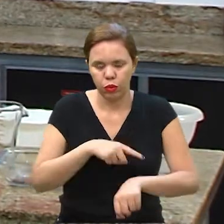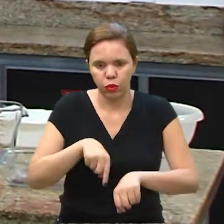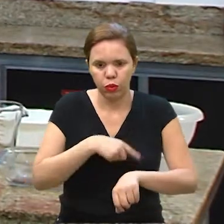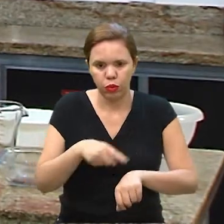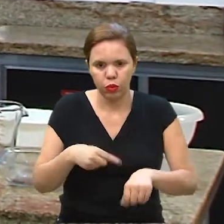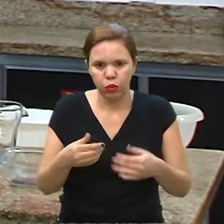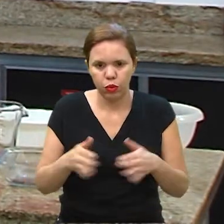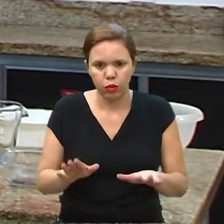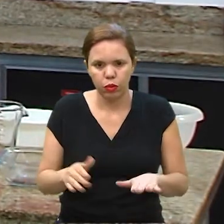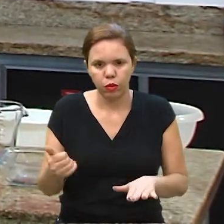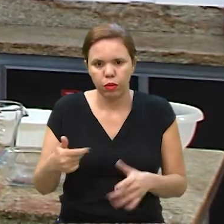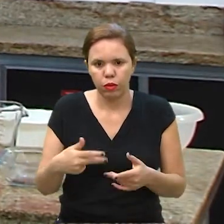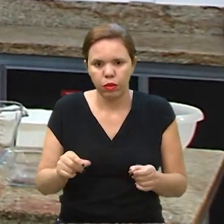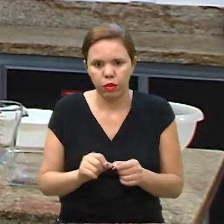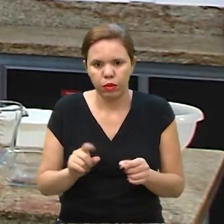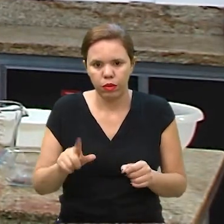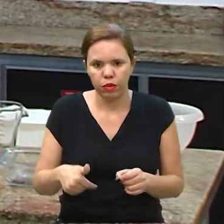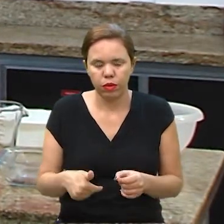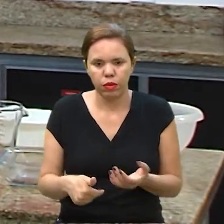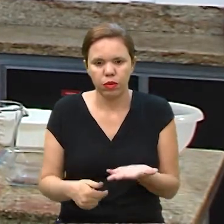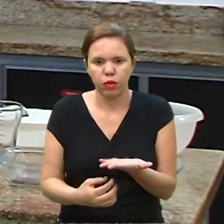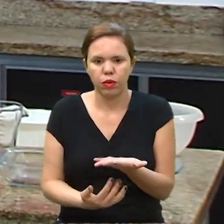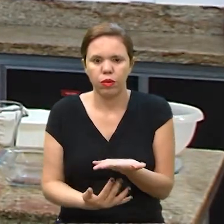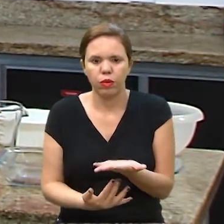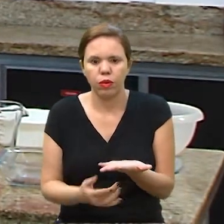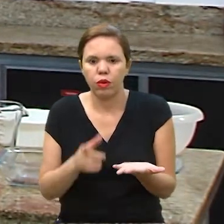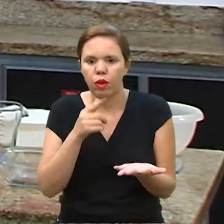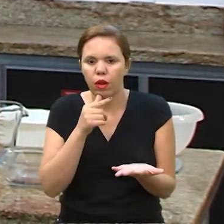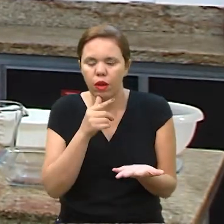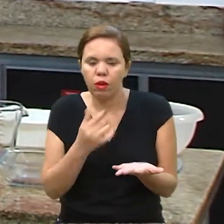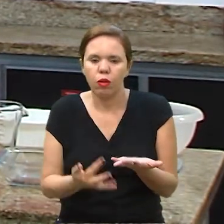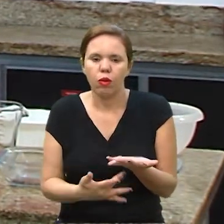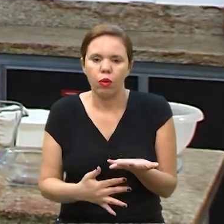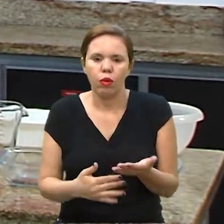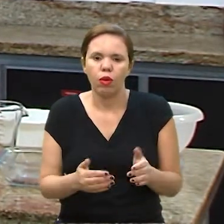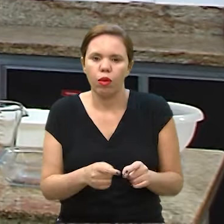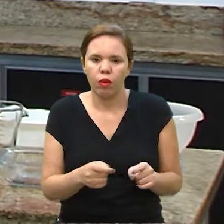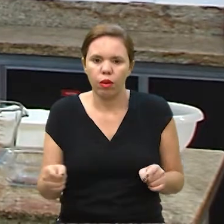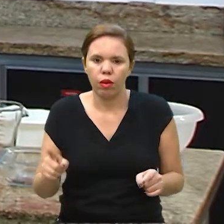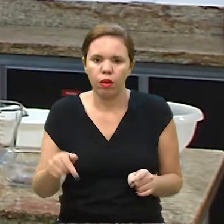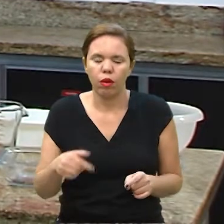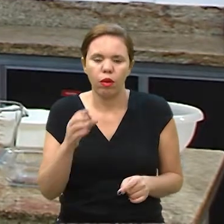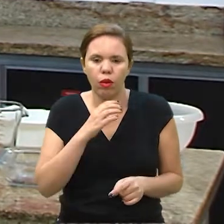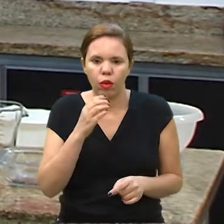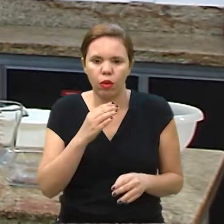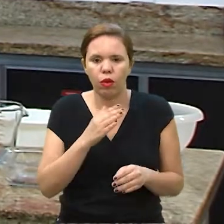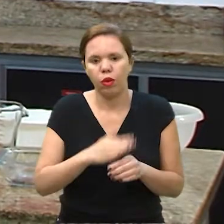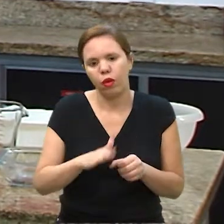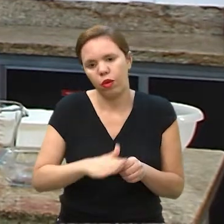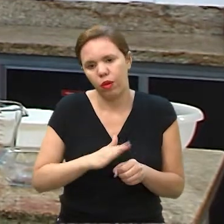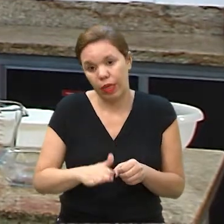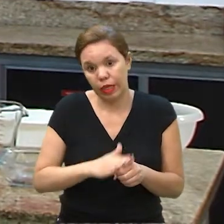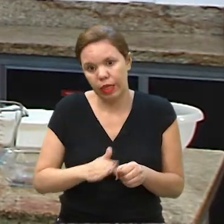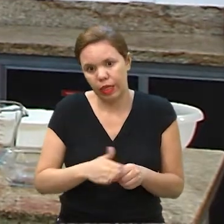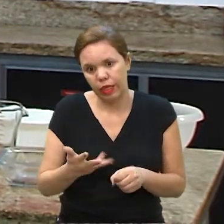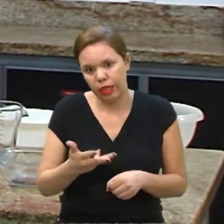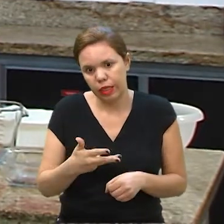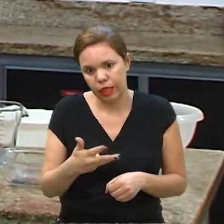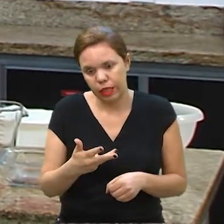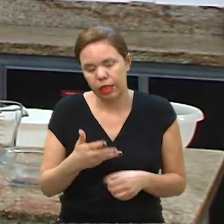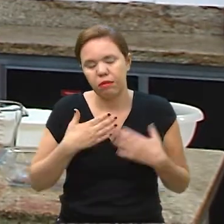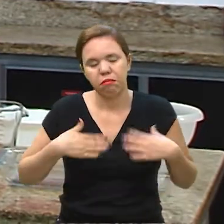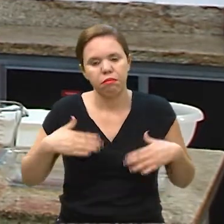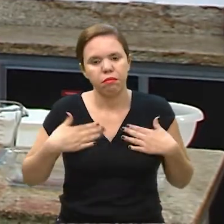cronômetro, a primeira coisa que ela fez foi colocar água para esquentar. Enquanto isso, ela correu picar os ingredientes. Estava